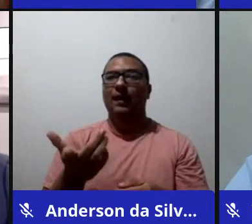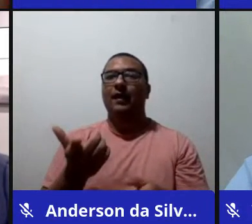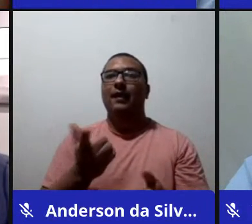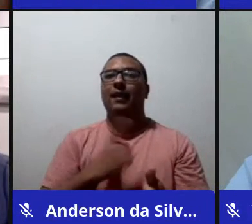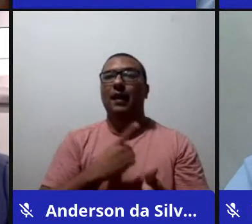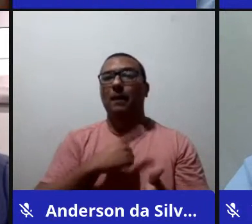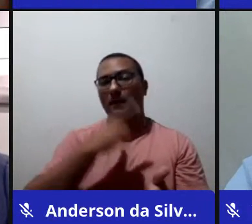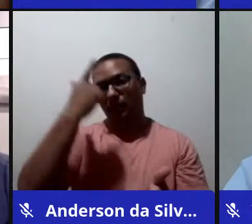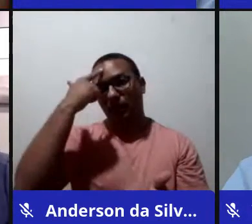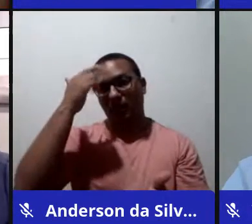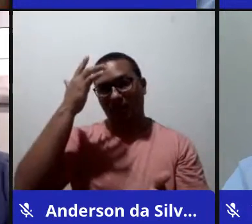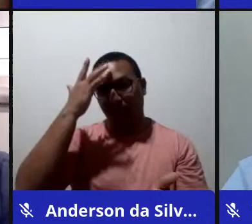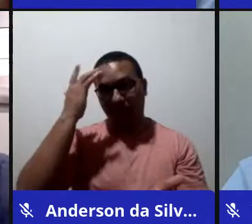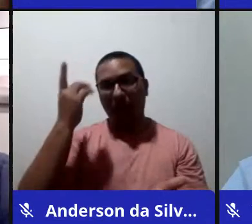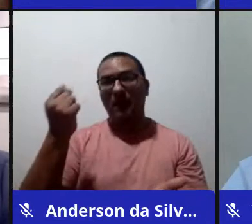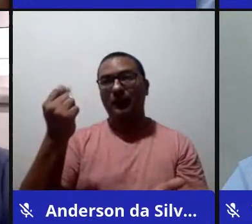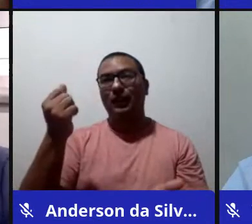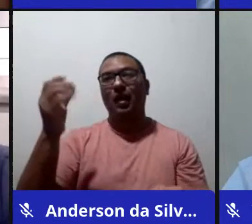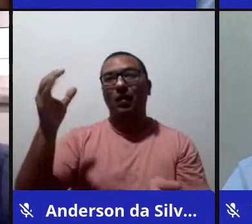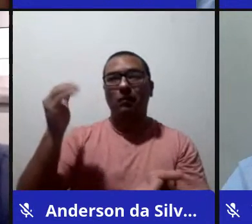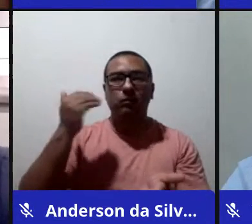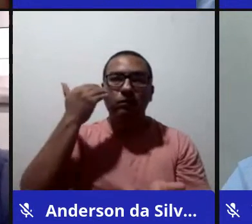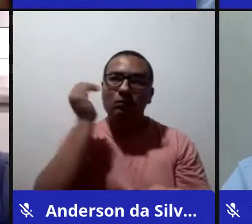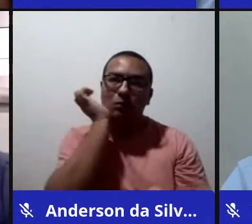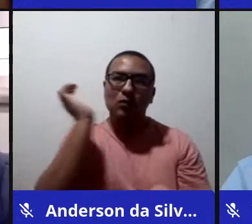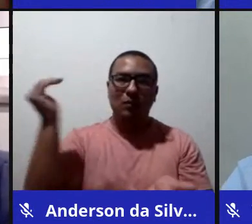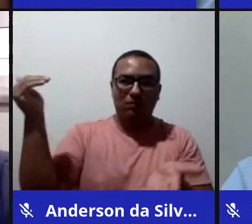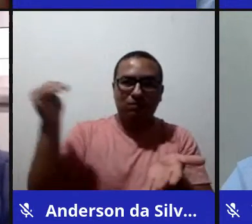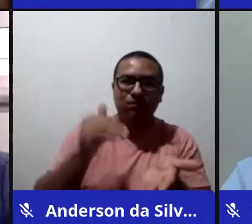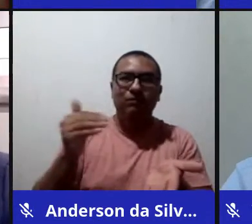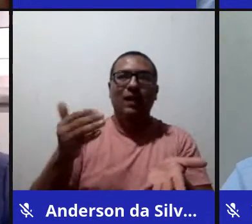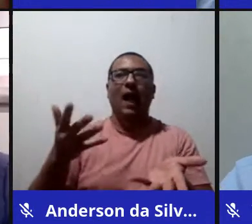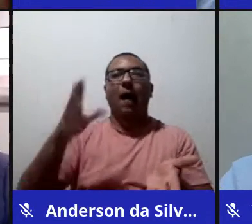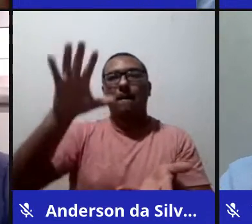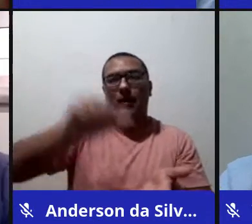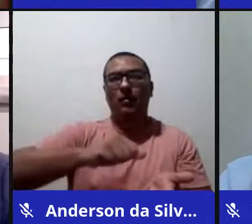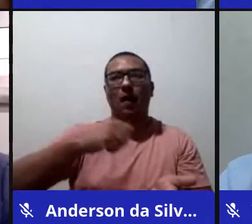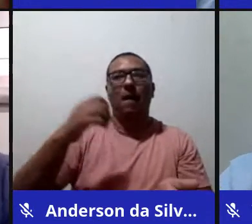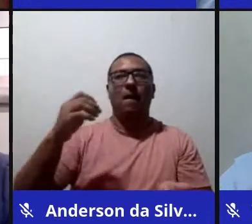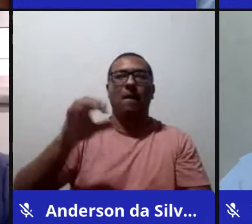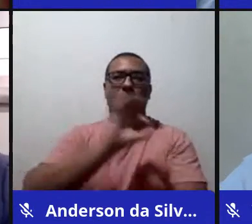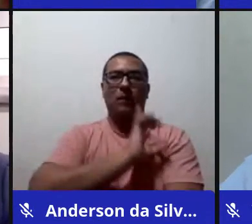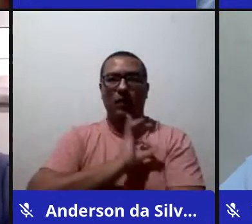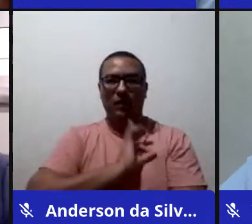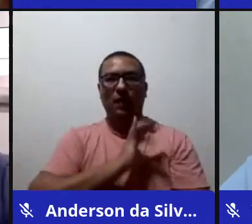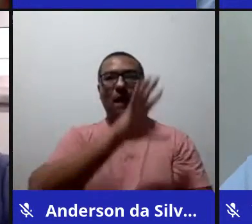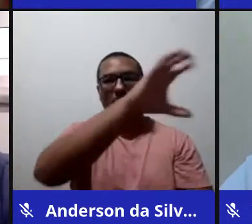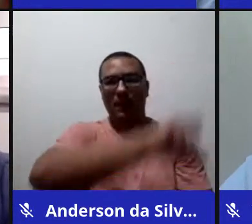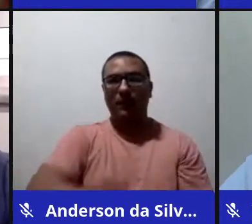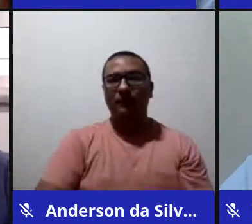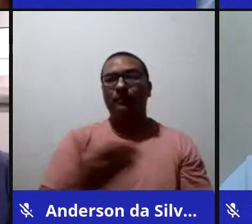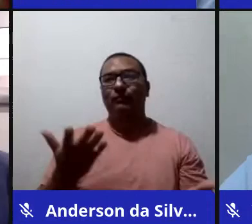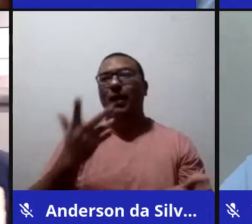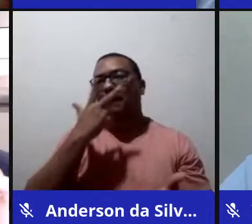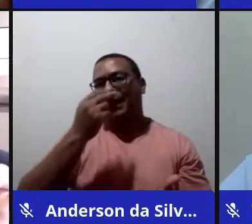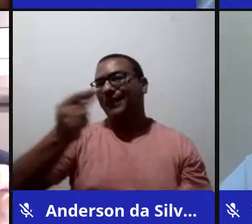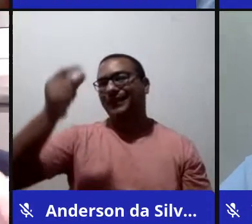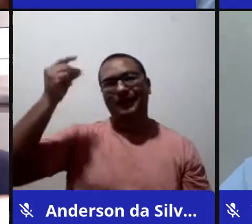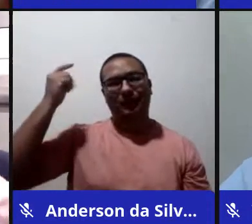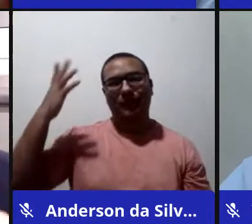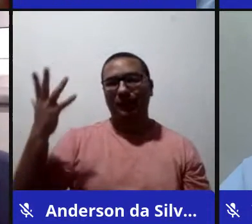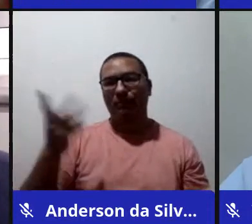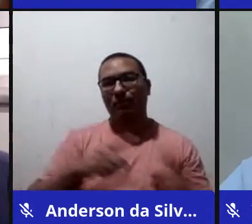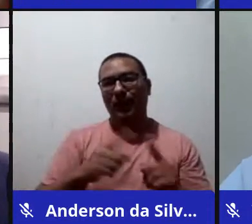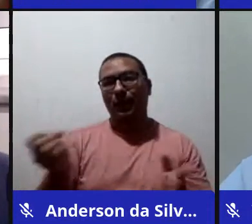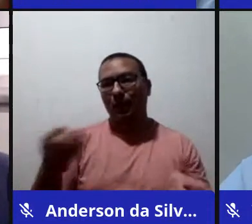e a gente ainda tem gente enfiando dinheiro no... Bom, sendo pego lá pela Polícia Federal com dinheiro. Parece que eu